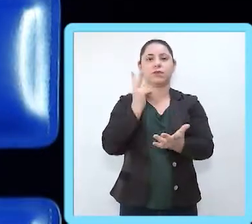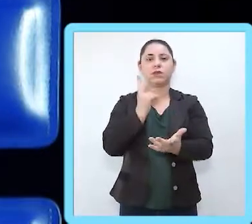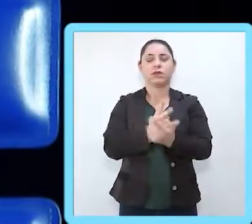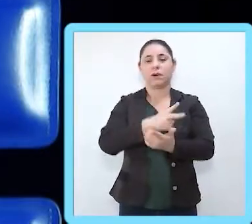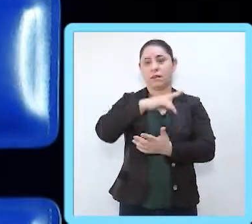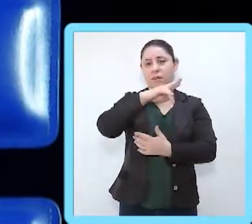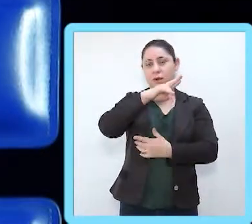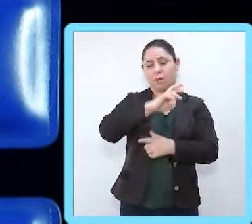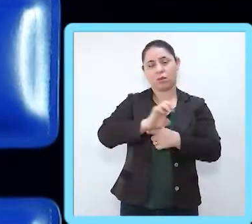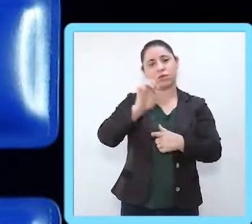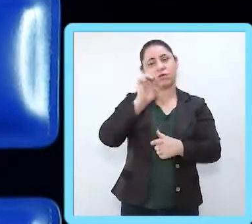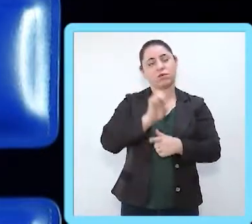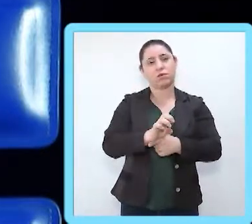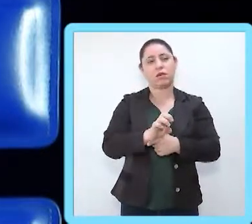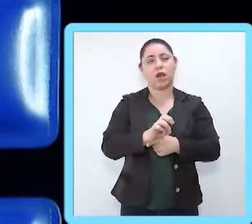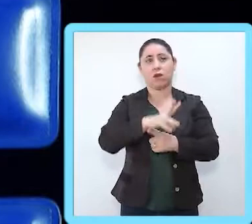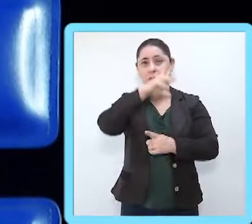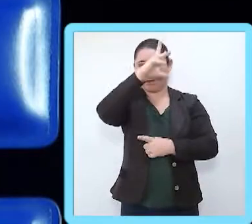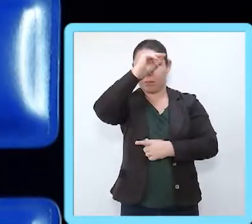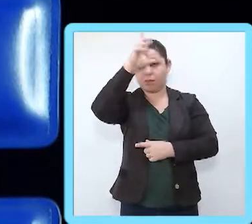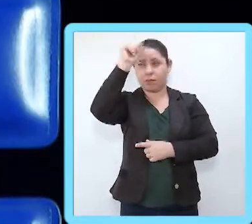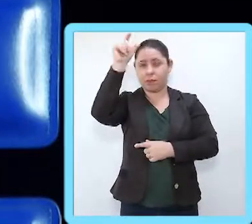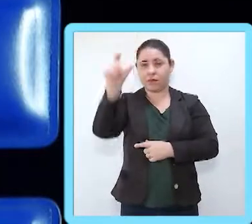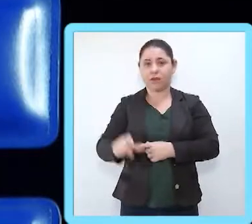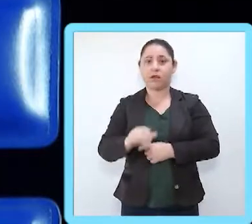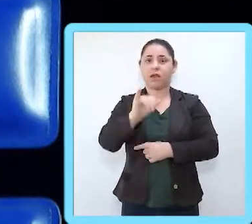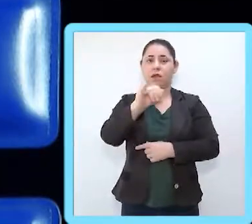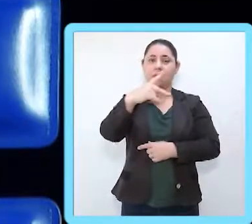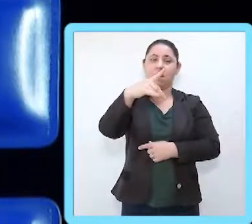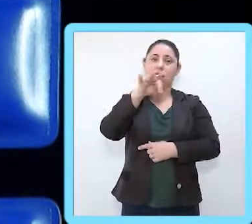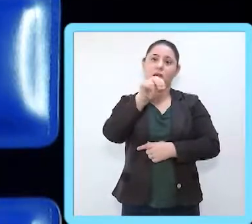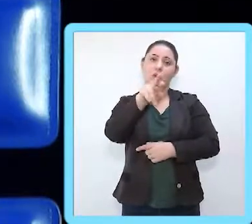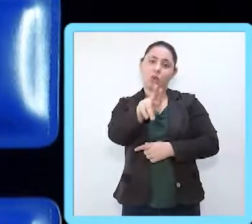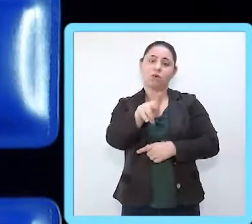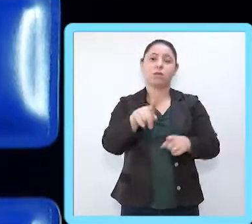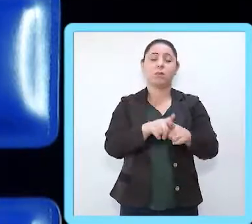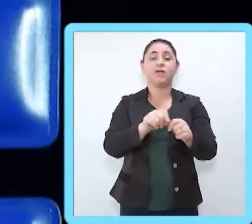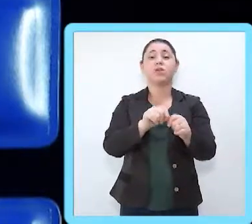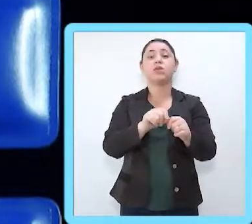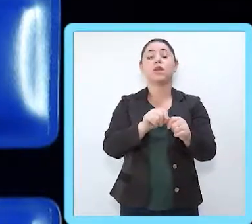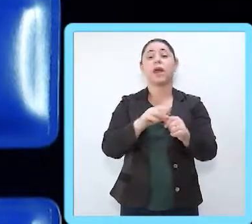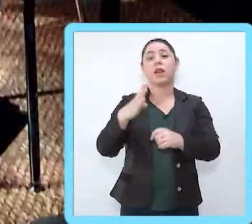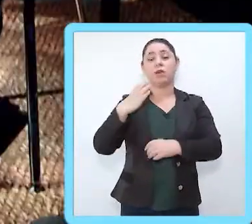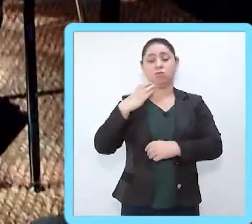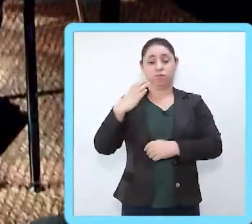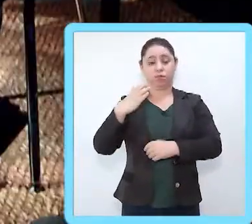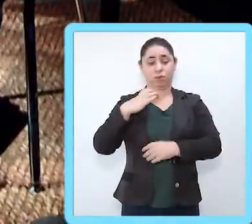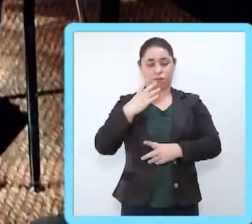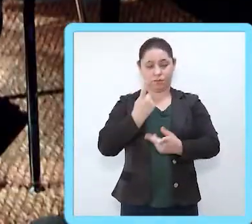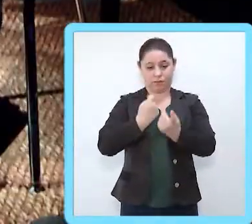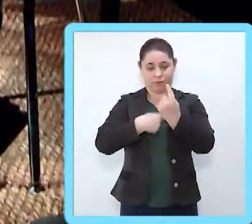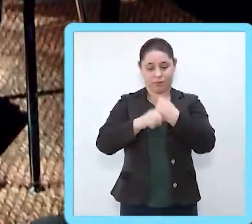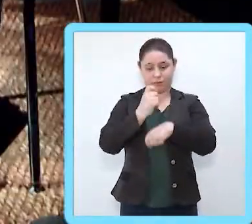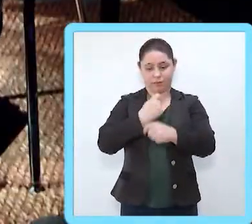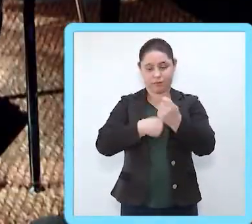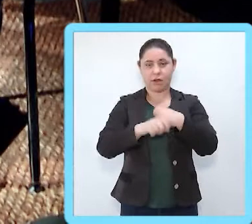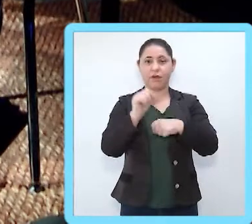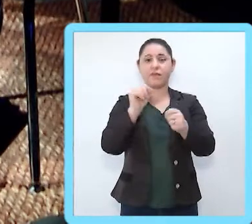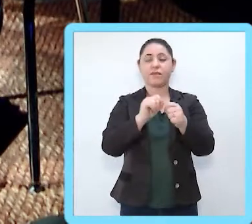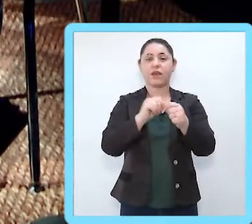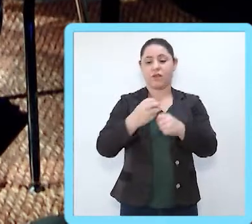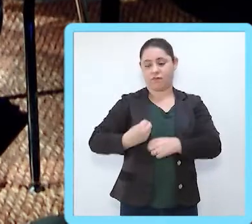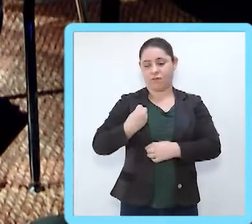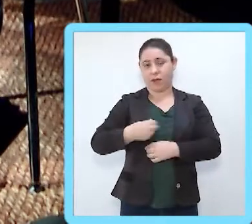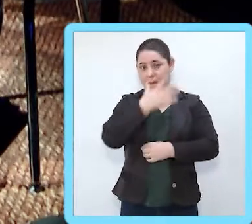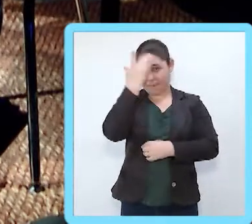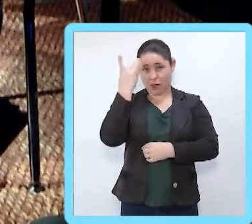ICM para o Estado, né, para as prefeituras, o IPTU, essa história toda, gera riqueza. E gerando riqueza, você melhora o padrão